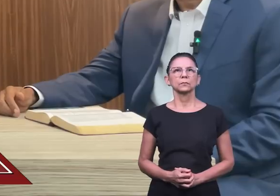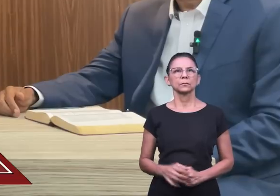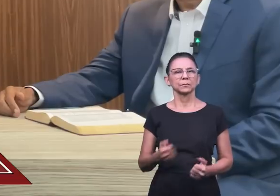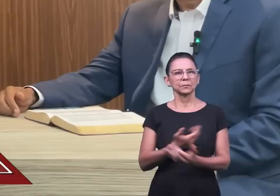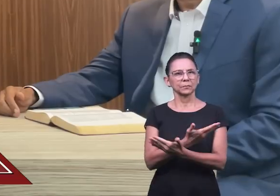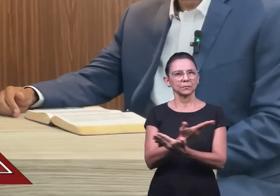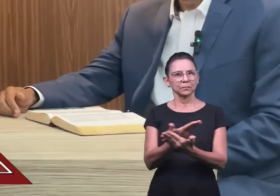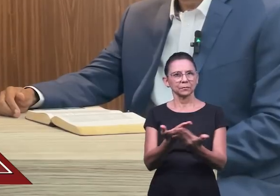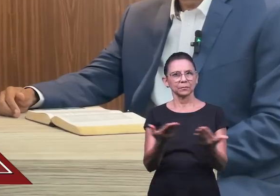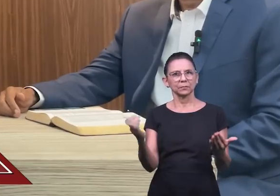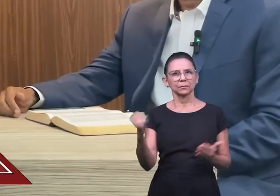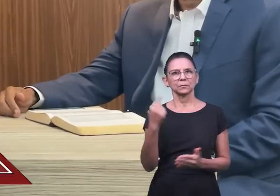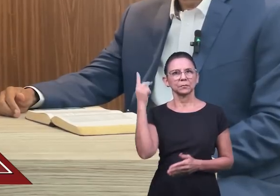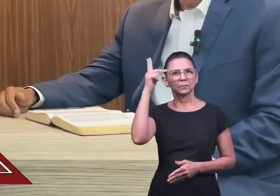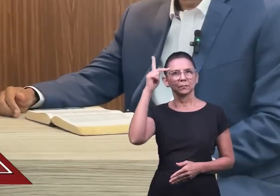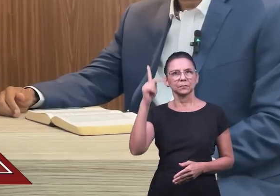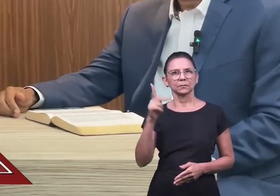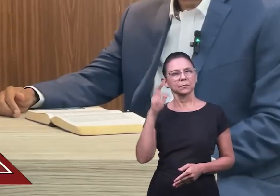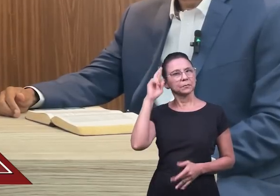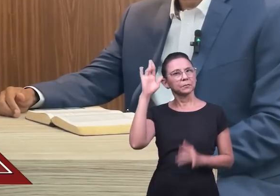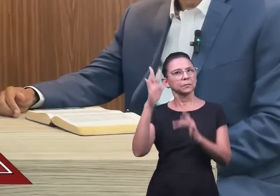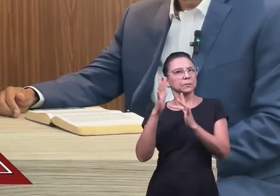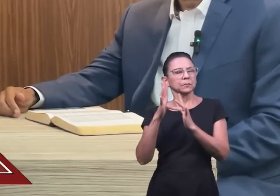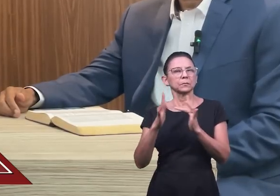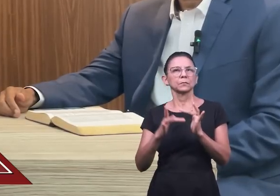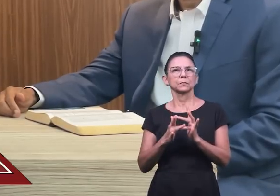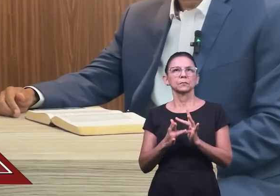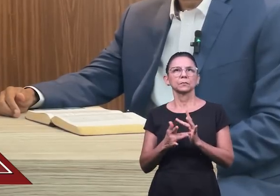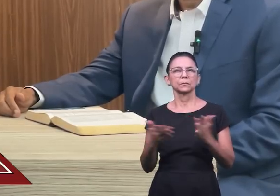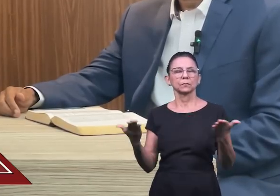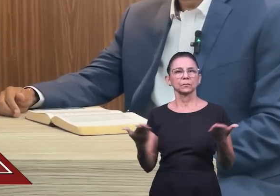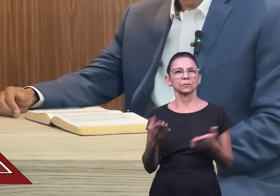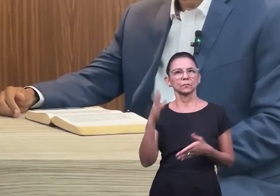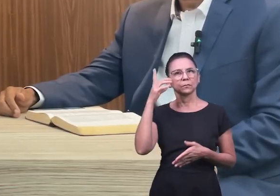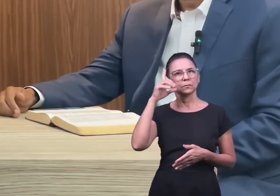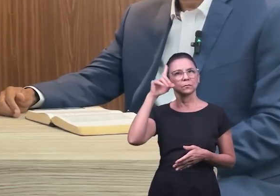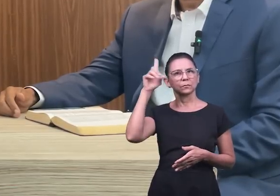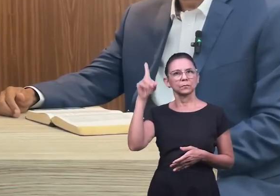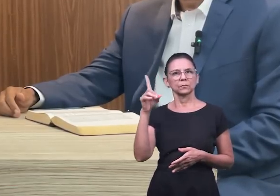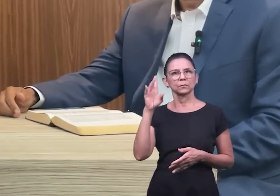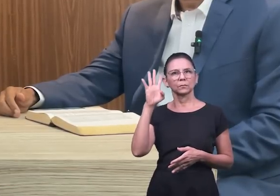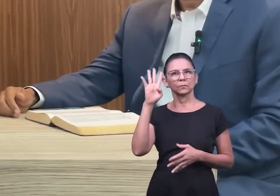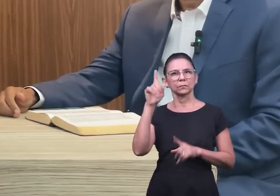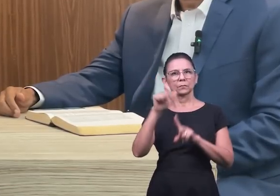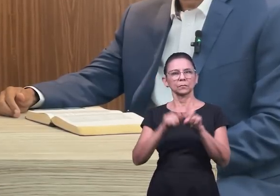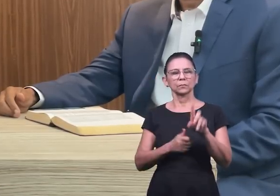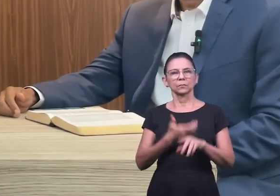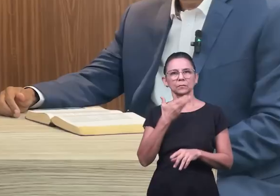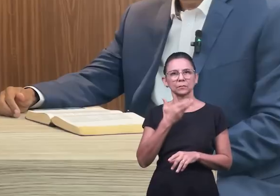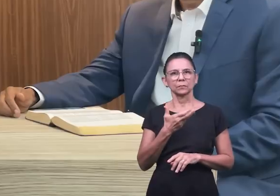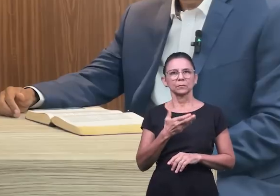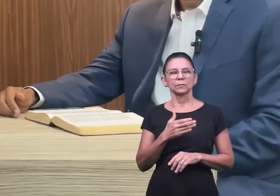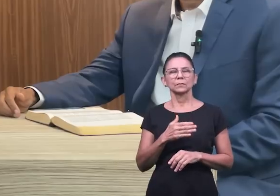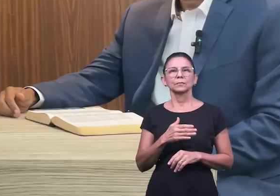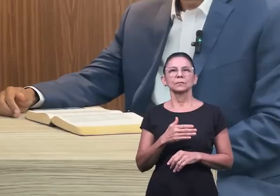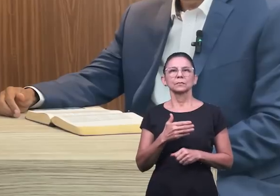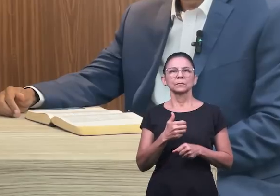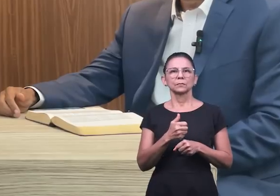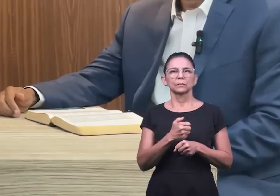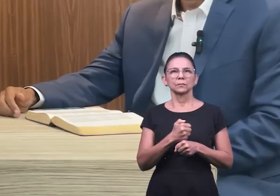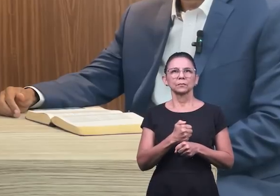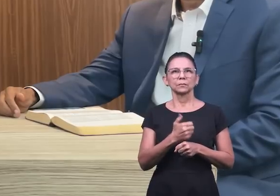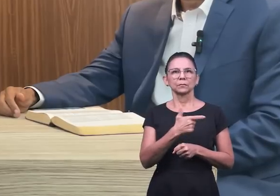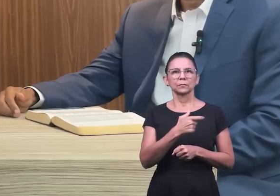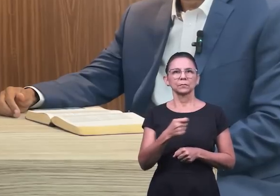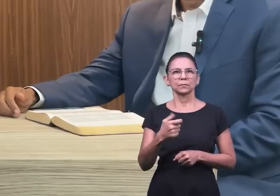Nós saudamos a todos com a paz do Senhor Jesus. Hoje, 4 de dezembro de 2022, e não cansamos de falar